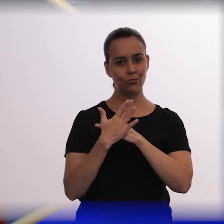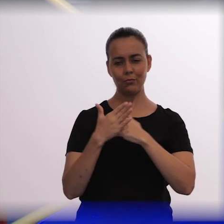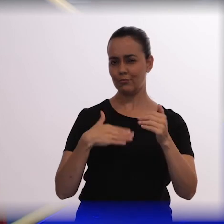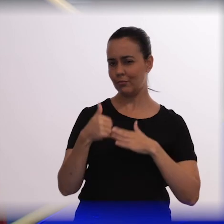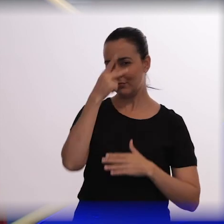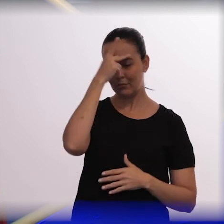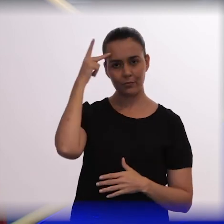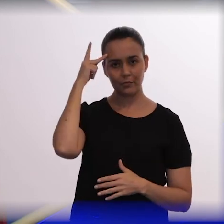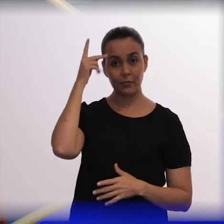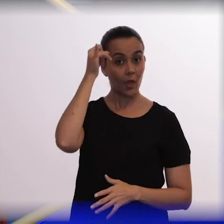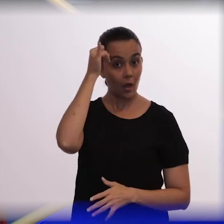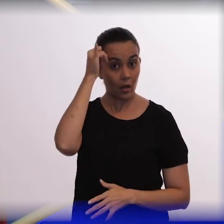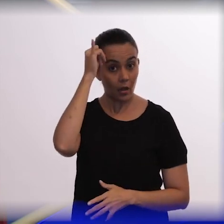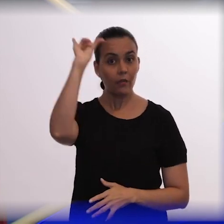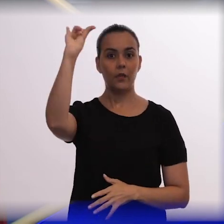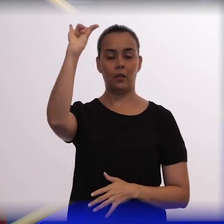evitar a humilhação,